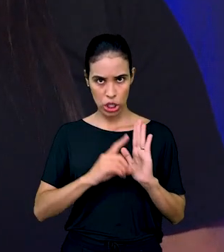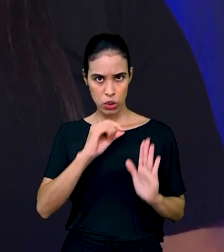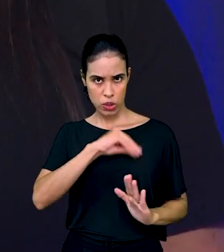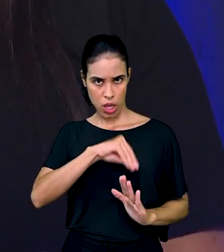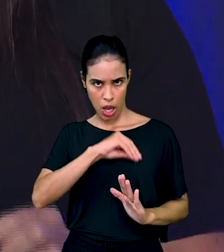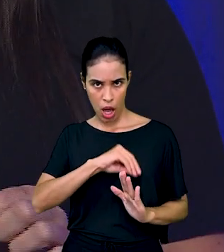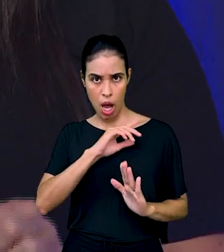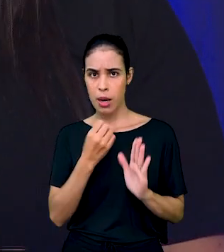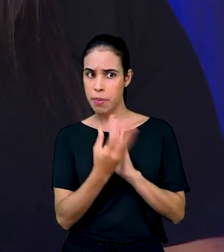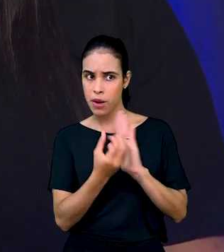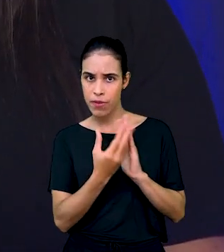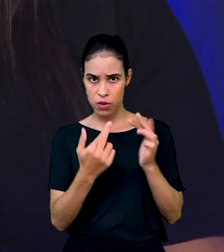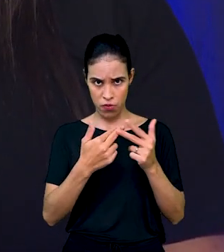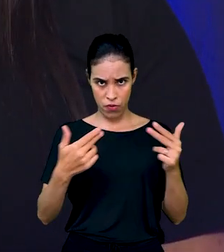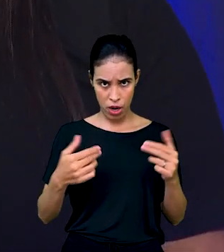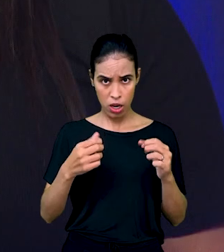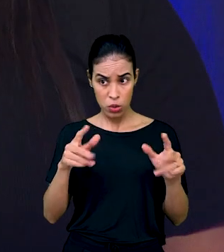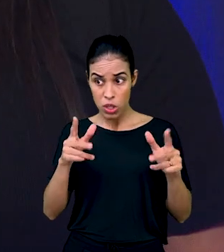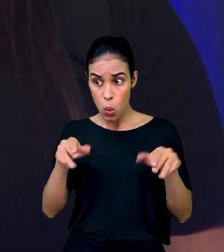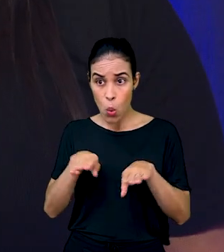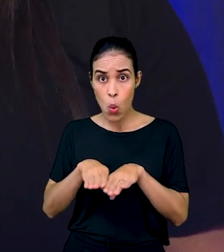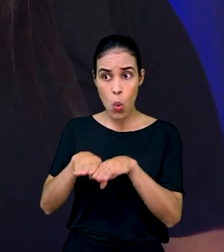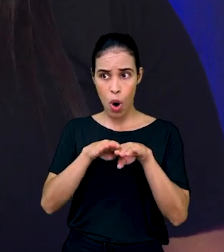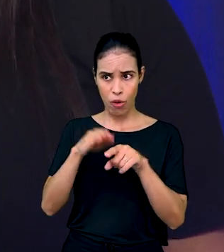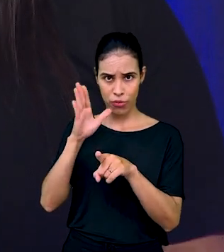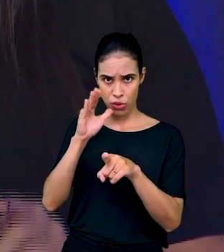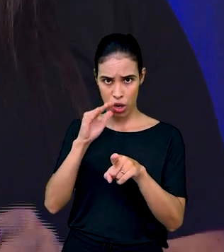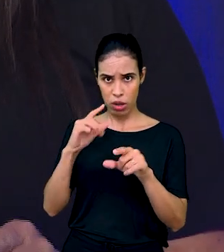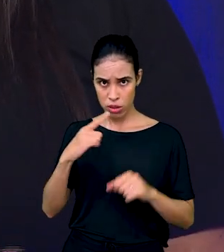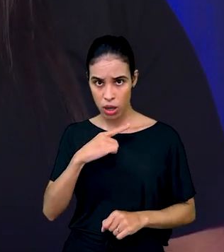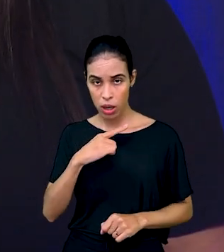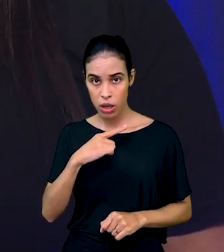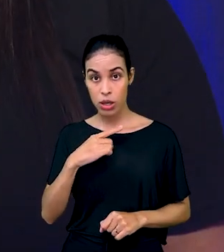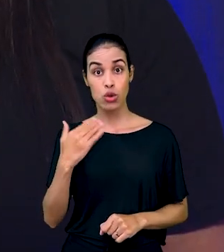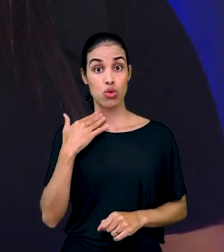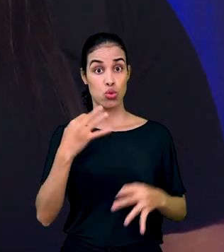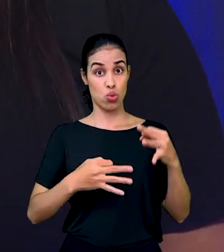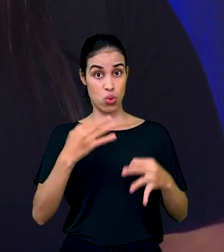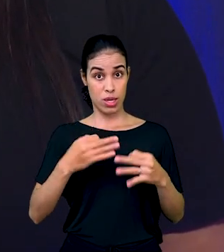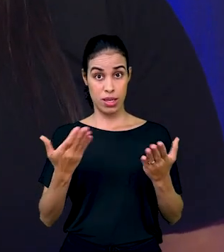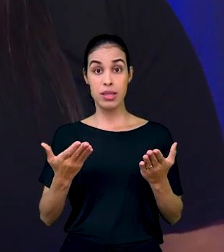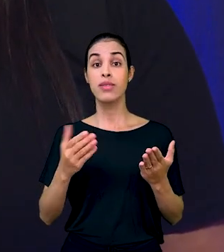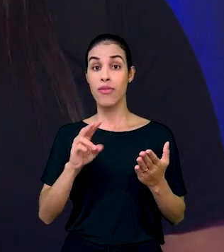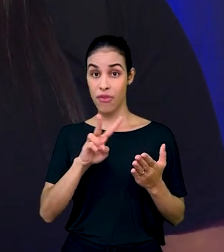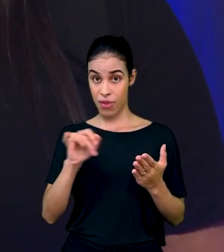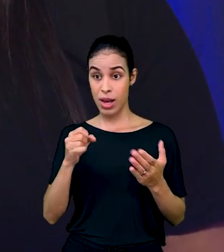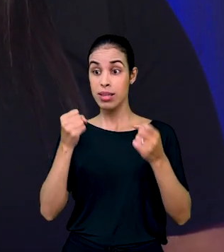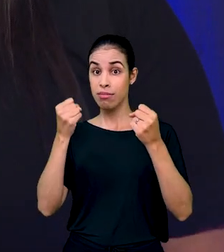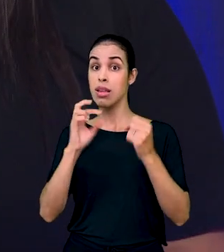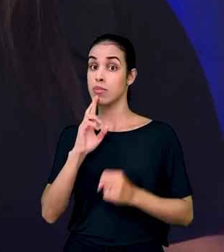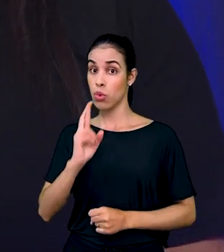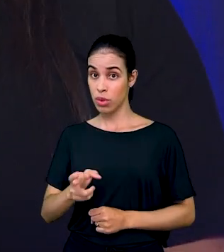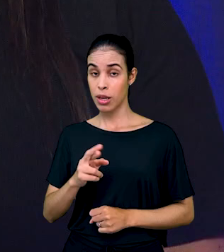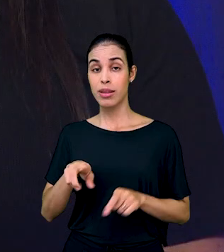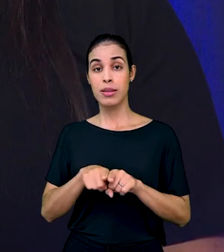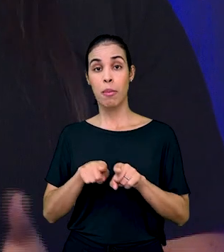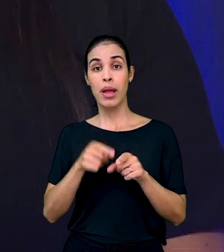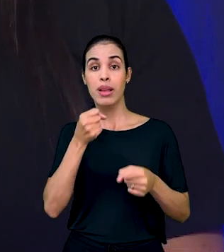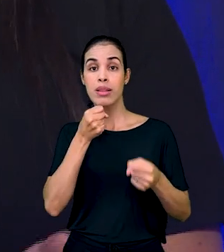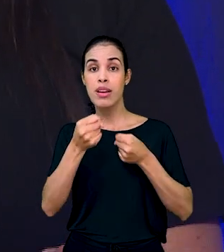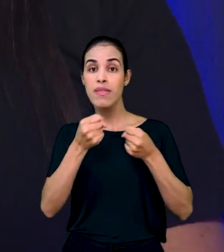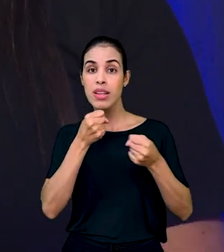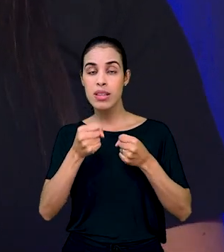aumento salarial e benefícios concedidos aos demais empregados? Um juiz do trabalho vai esclarecer essa dúvida. Também